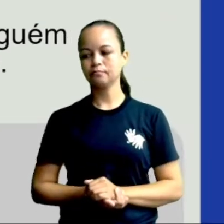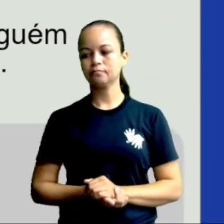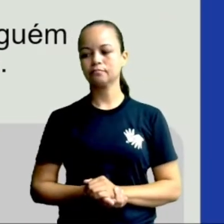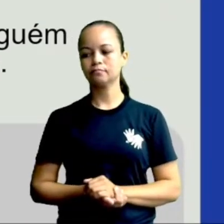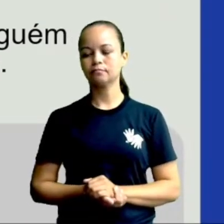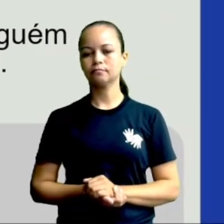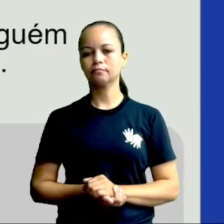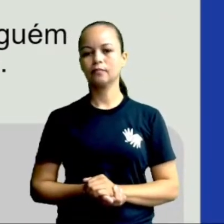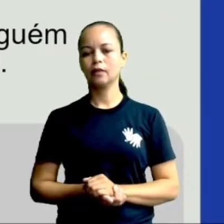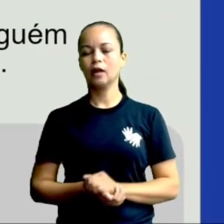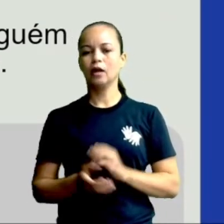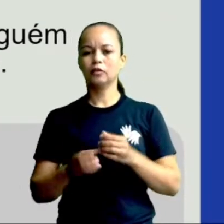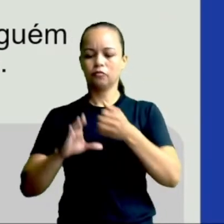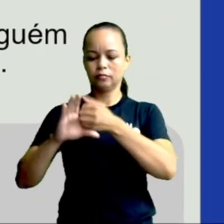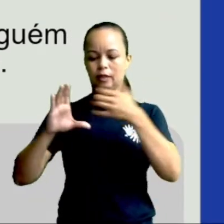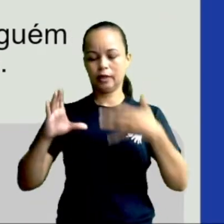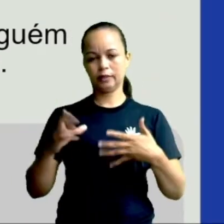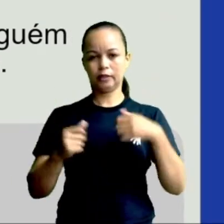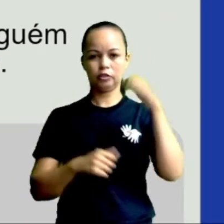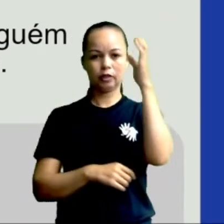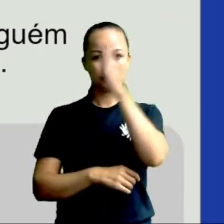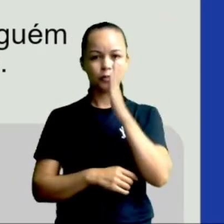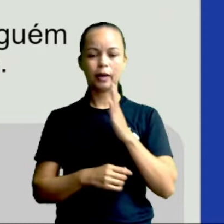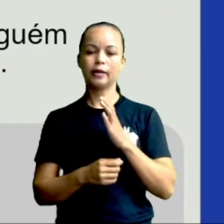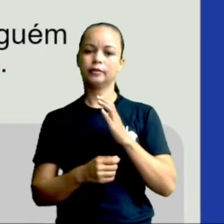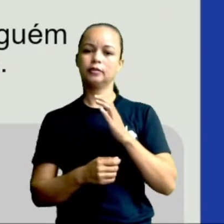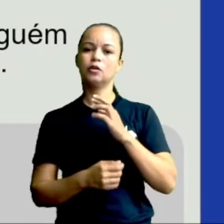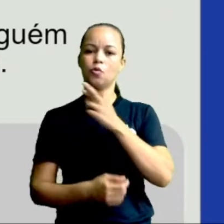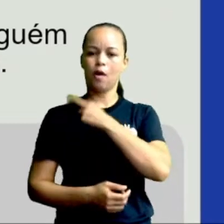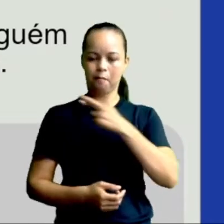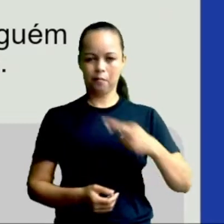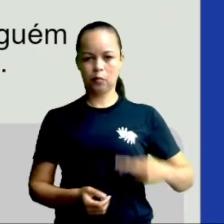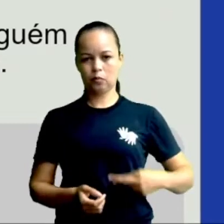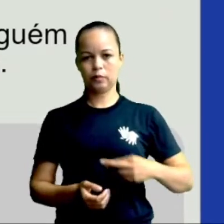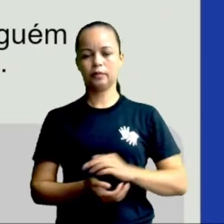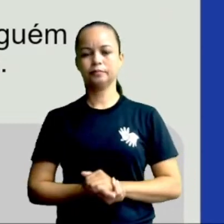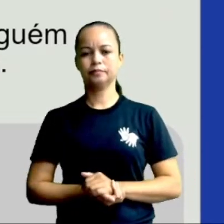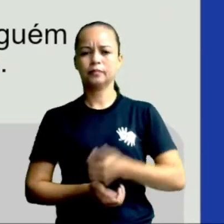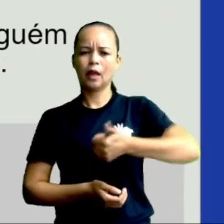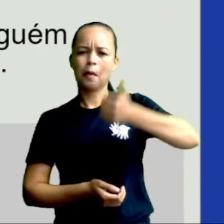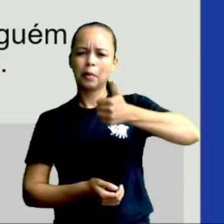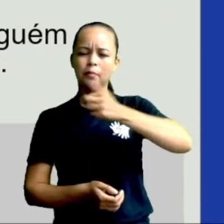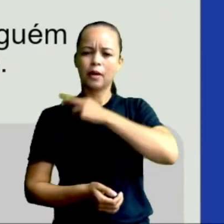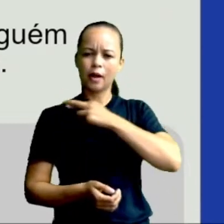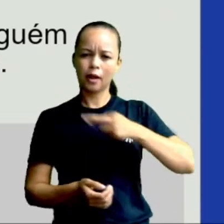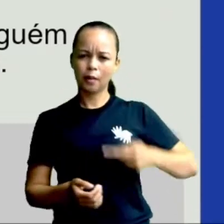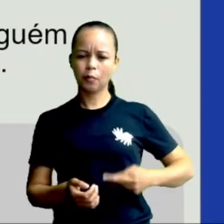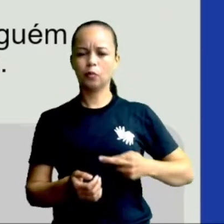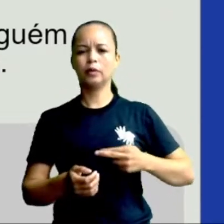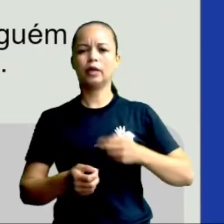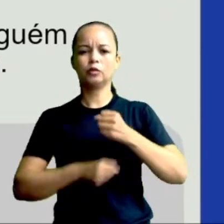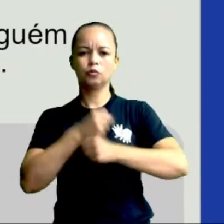Então, vamos às características do Brasil República. A primeira república que durou de